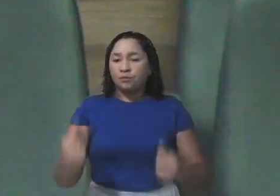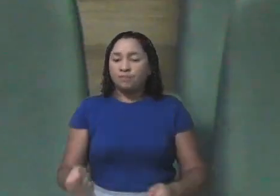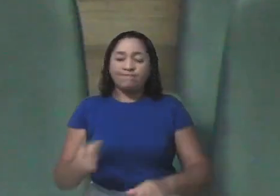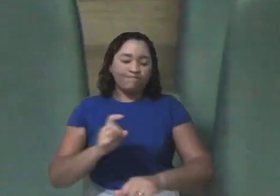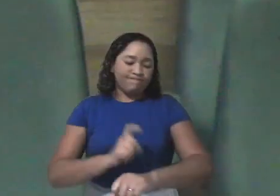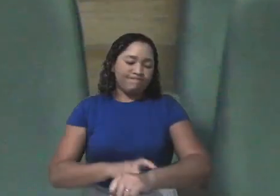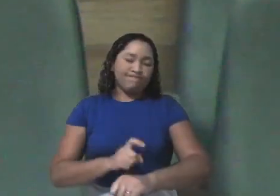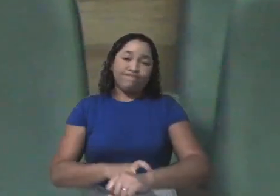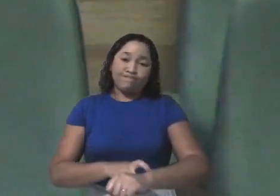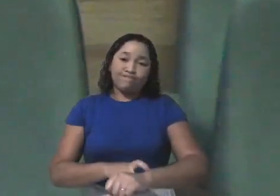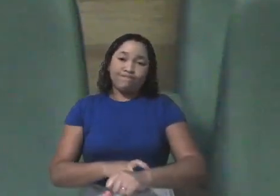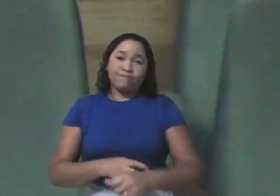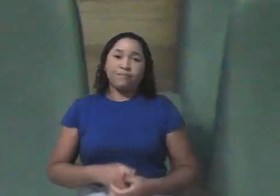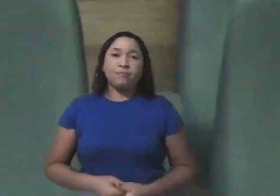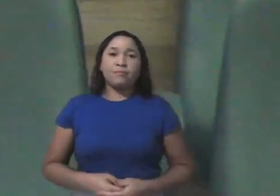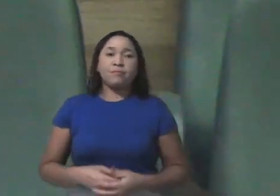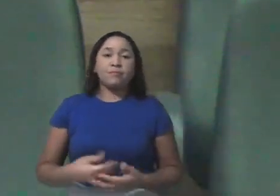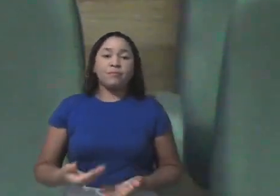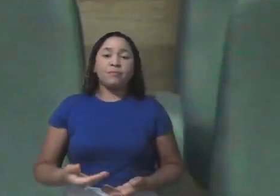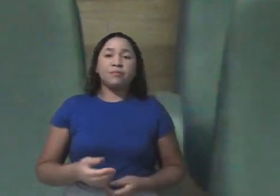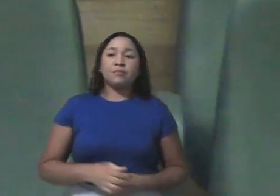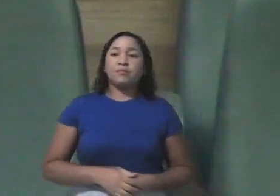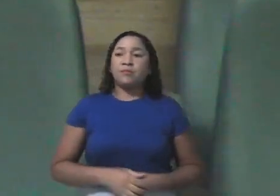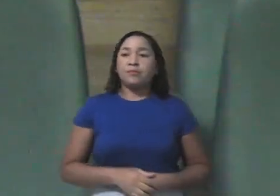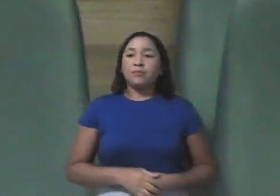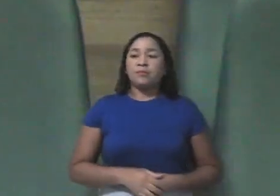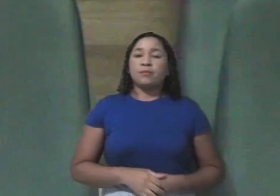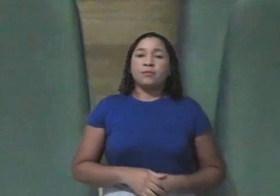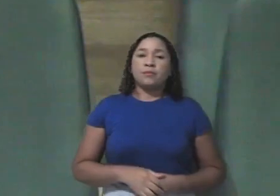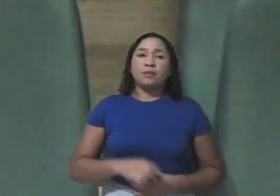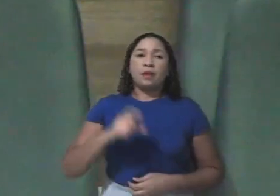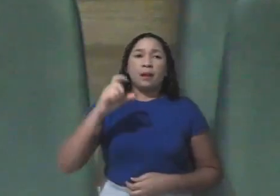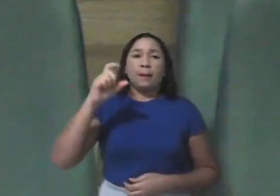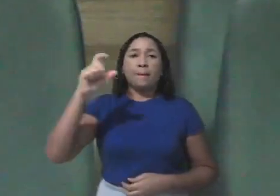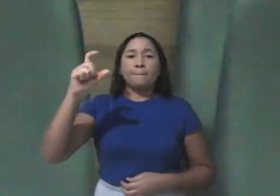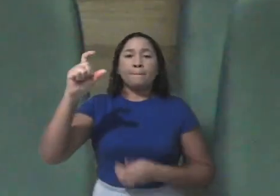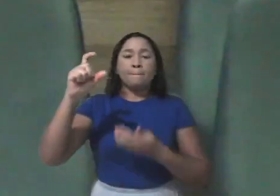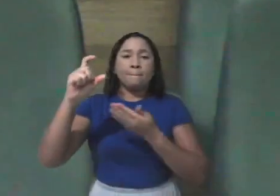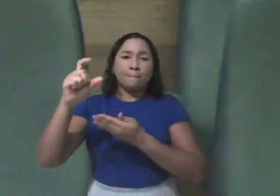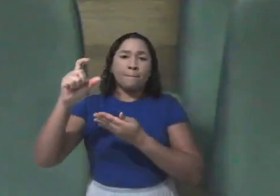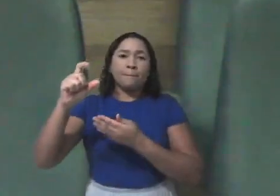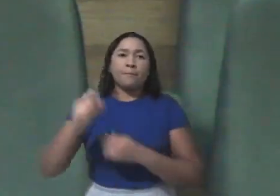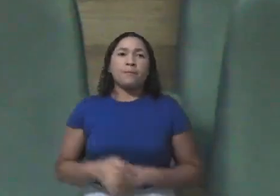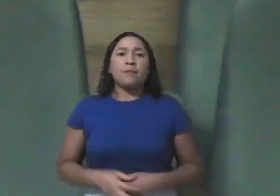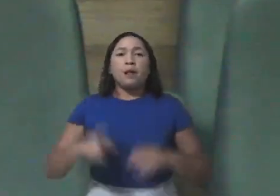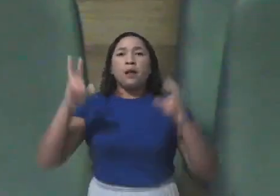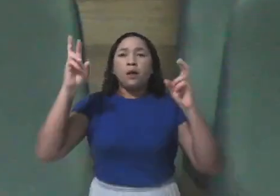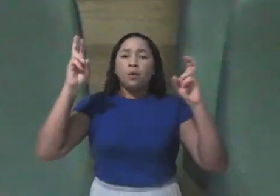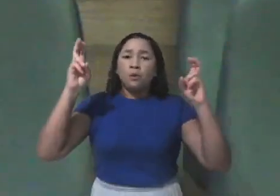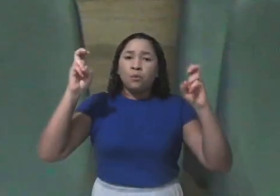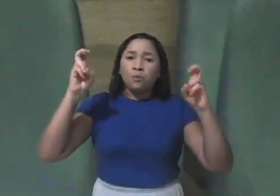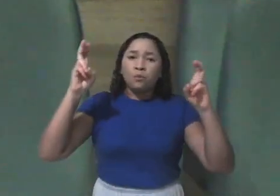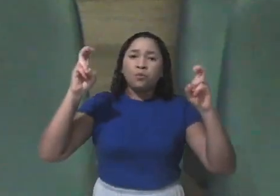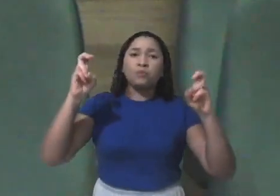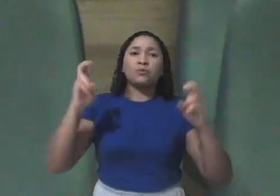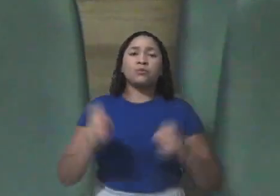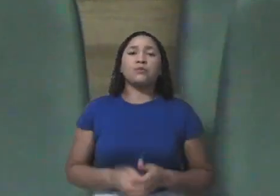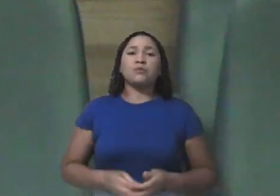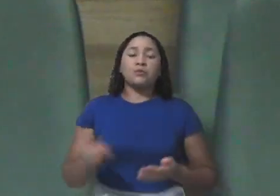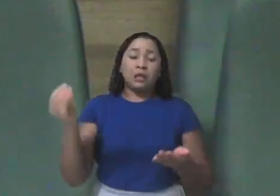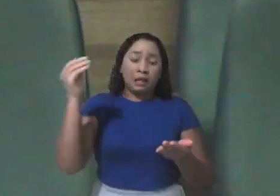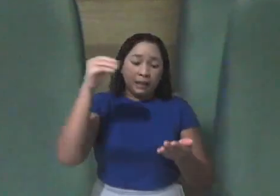termo escatologia não está, mas o estudo, o assunto está na